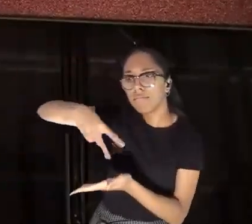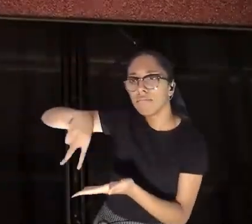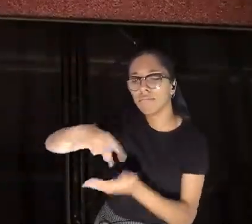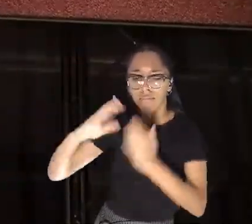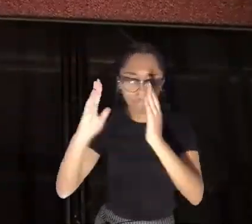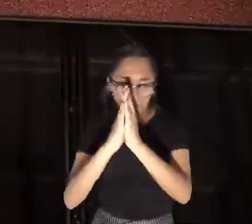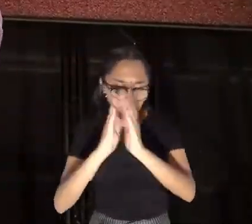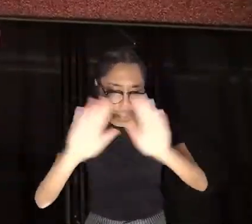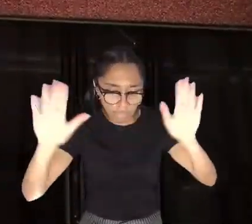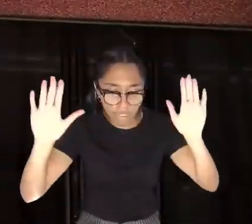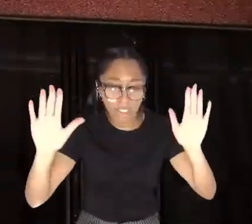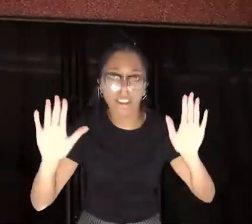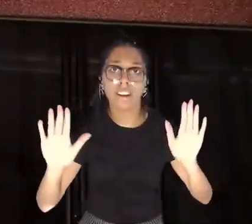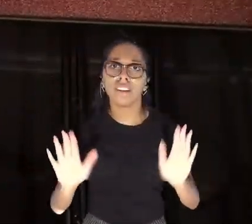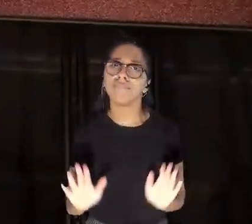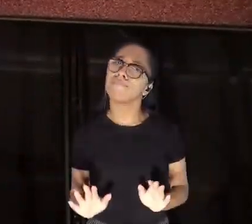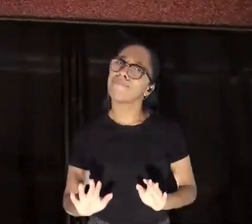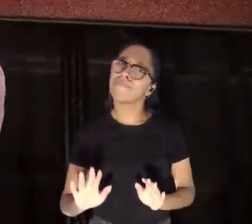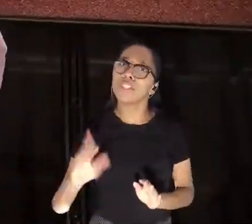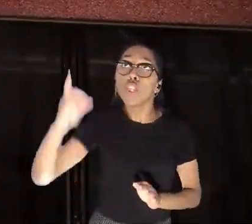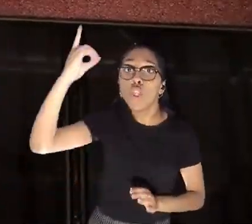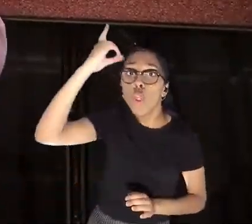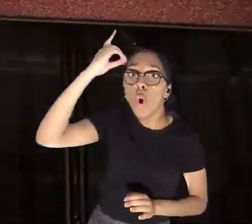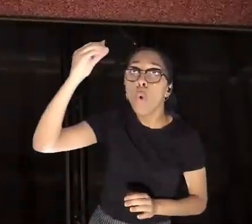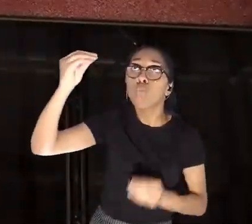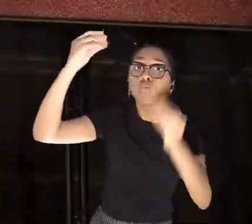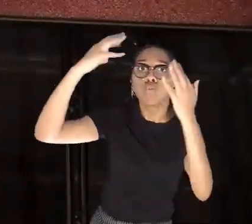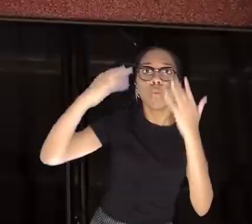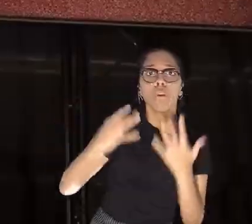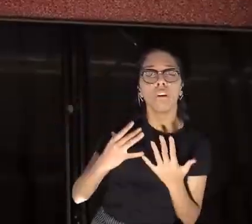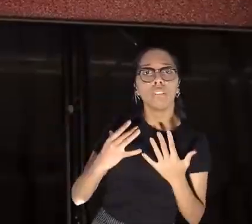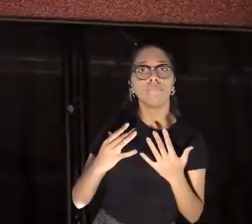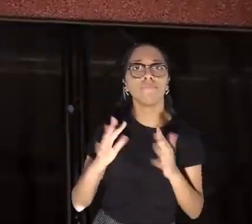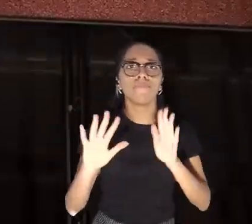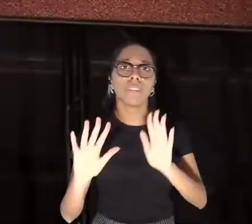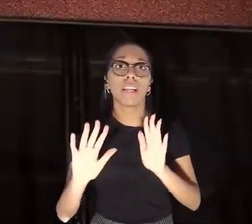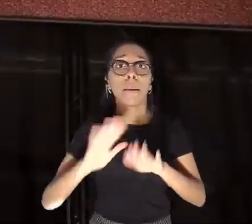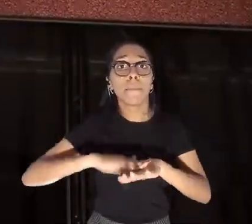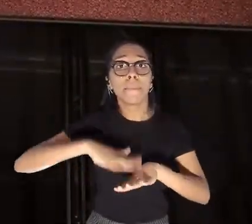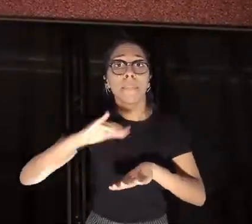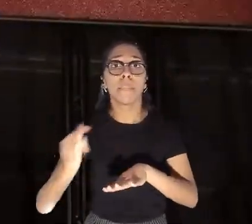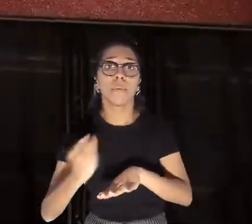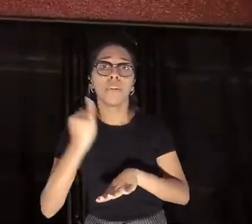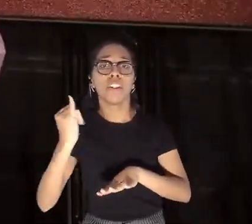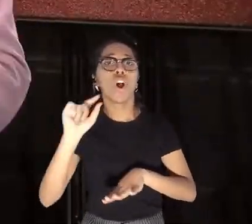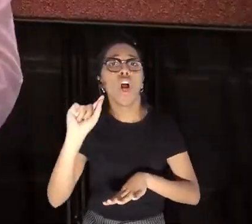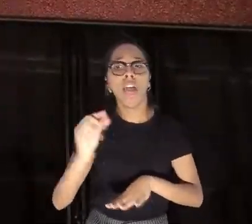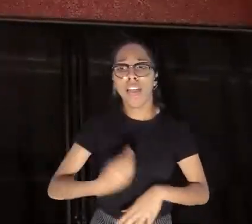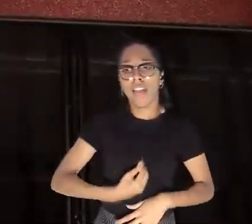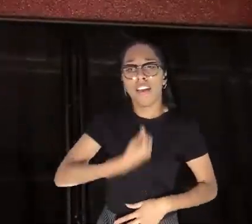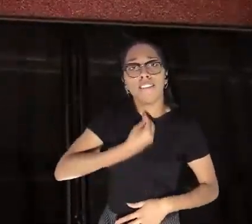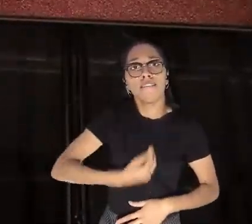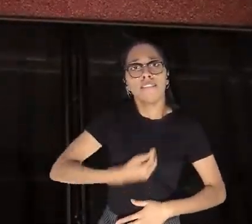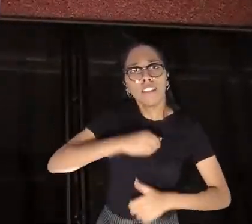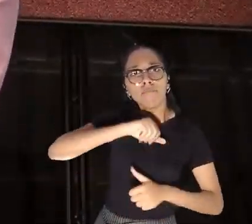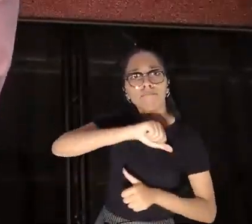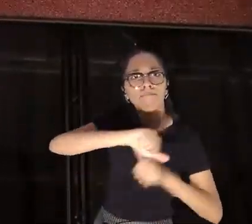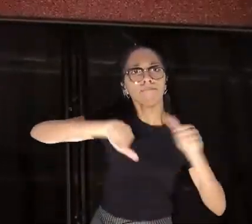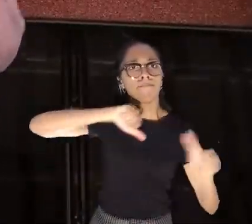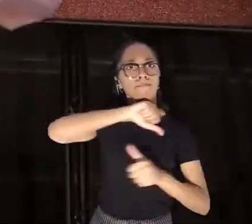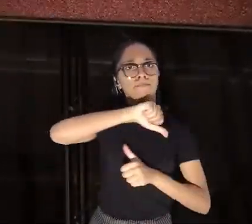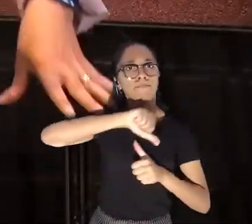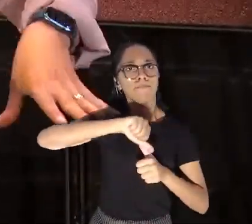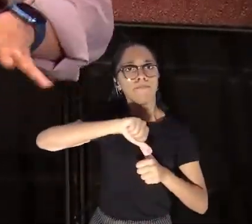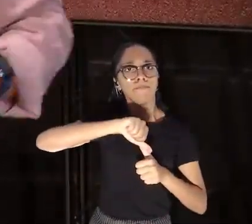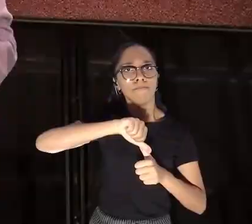é mudar a nossa vida. Eu queria falar com você aqui rapidamente de algumas coisas que a gente esquece, que a